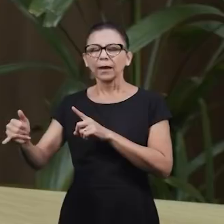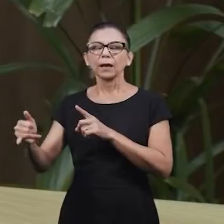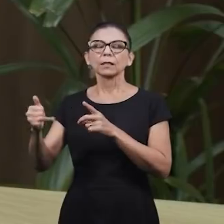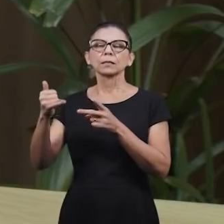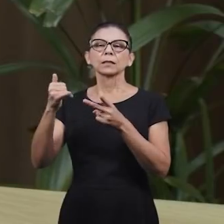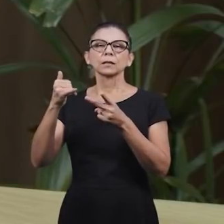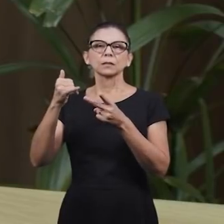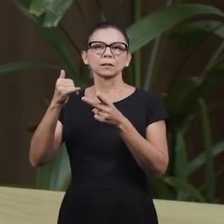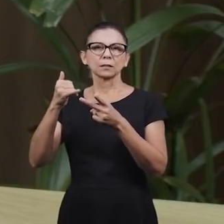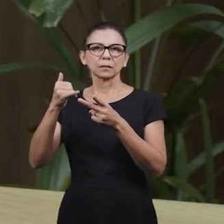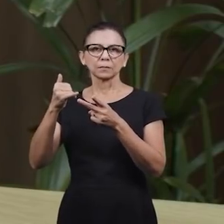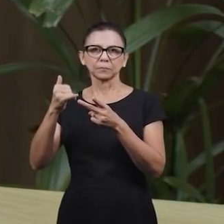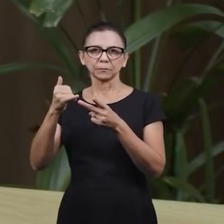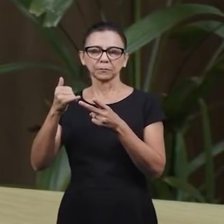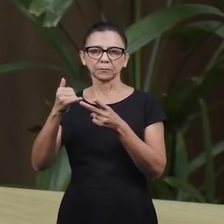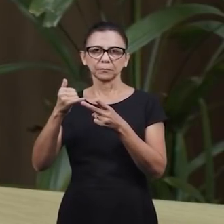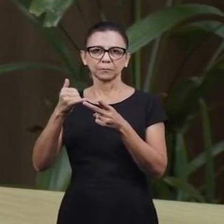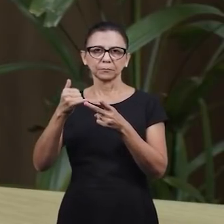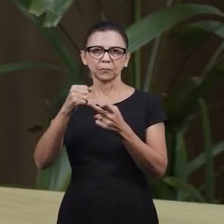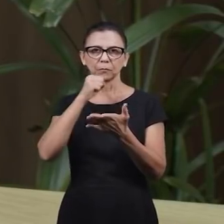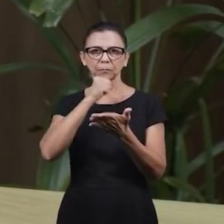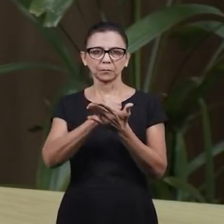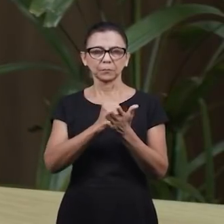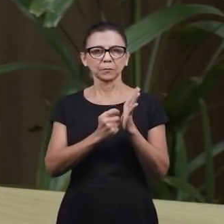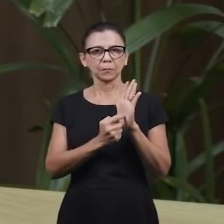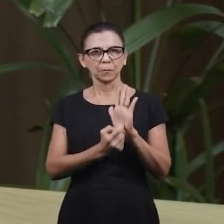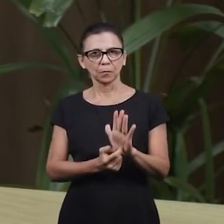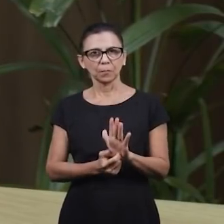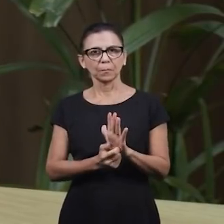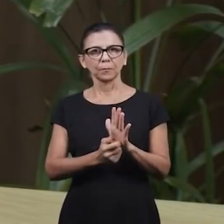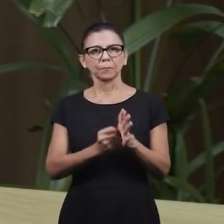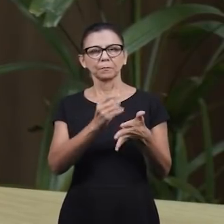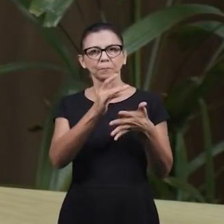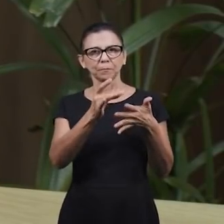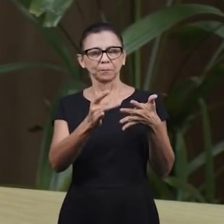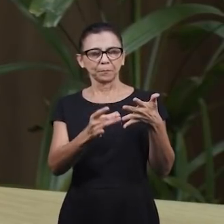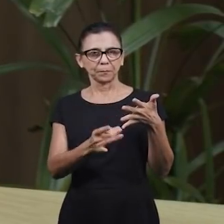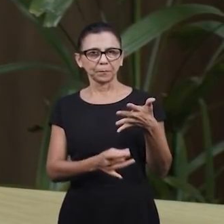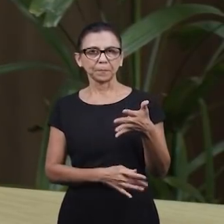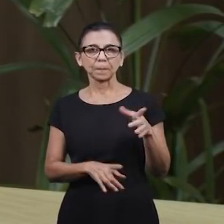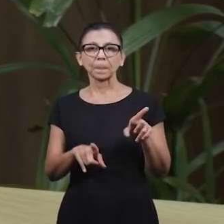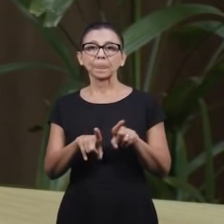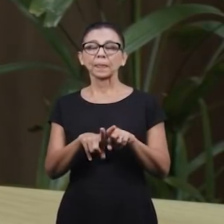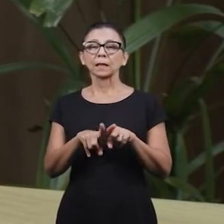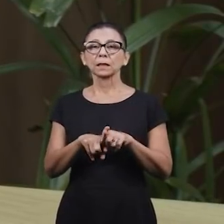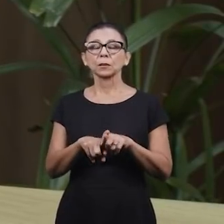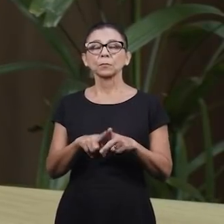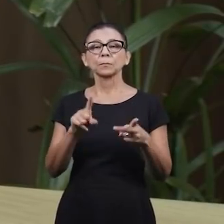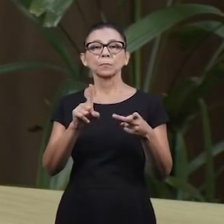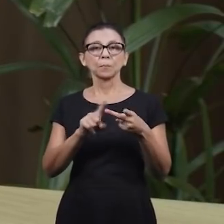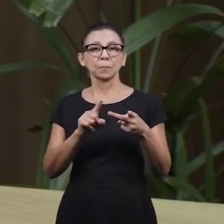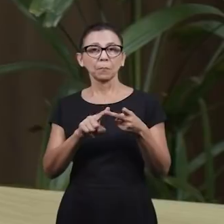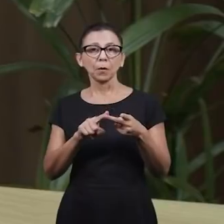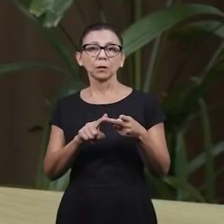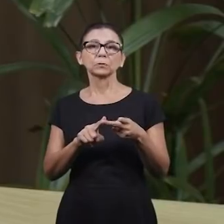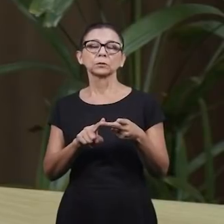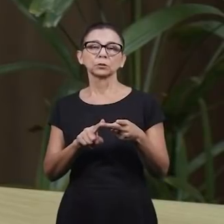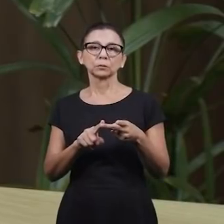profetas e todo o Velho Testamento. E ela está direcionada aos